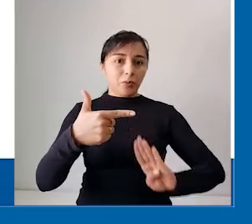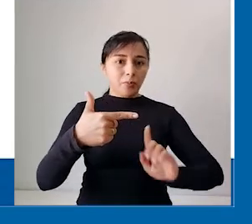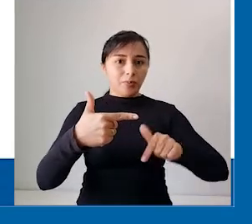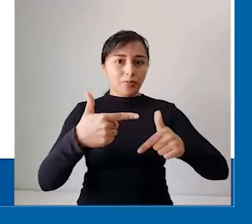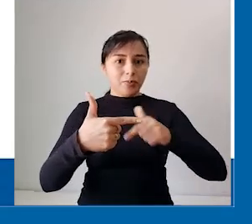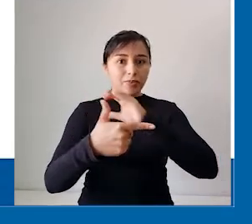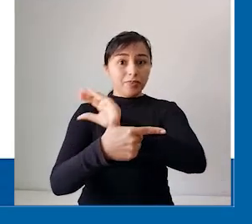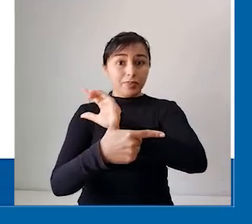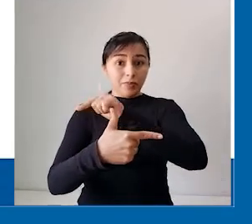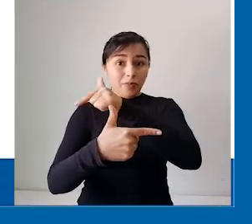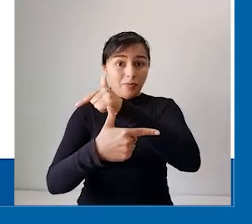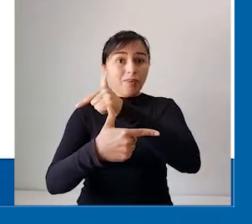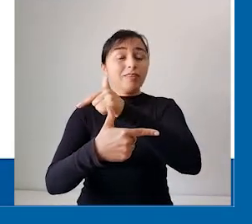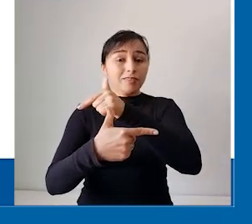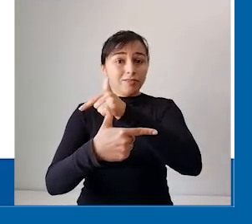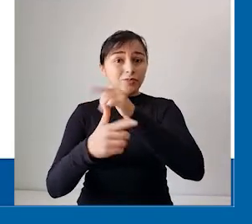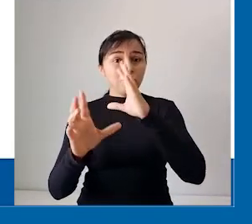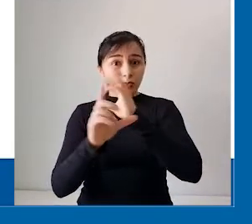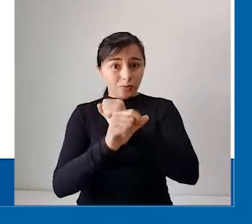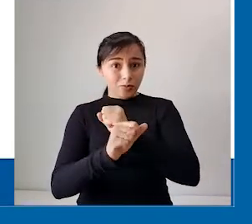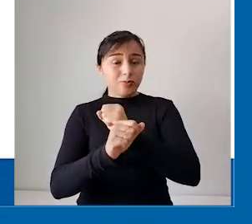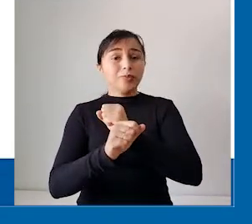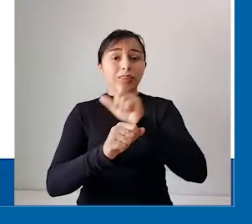me chamar de hipotenusa.